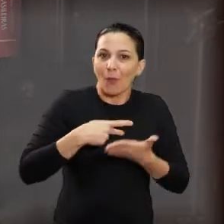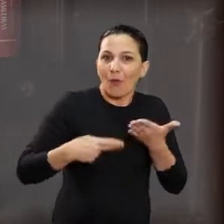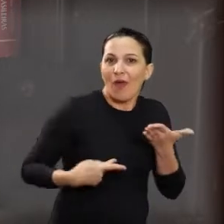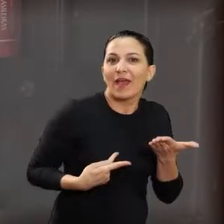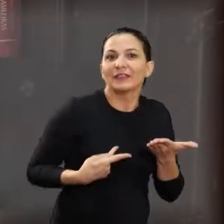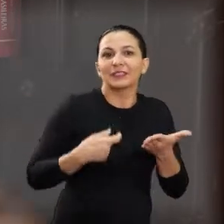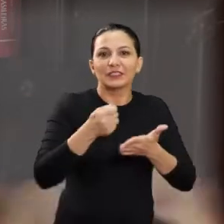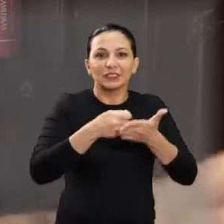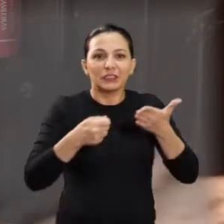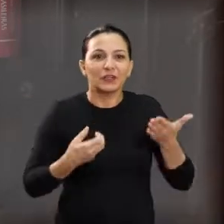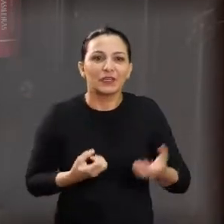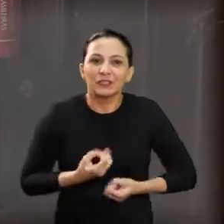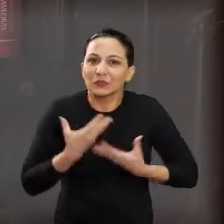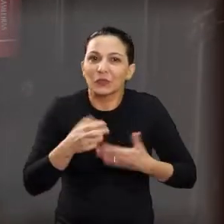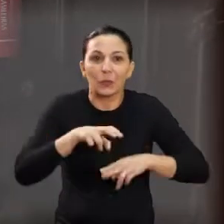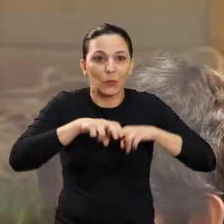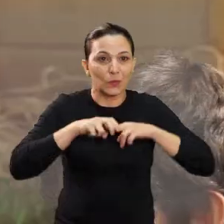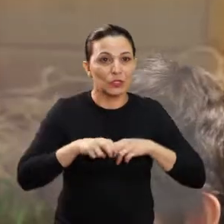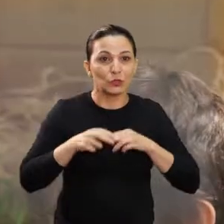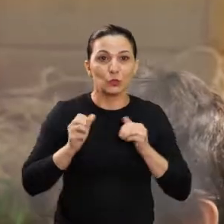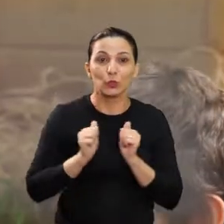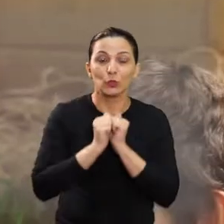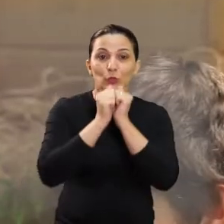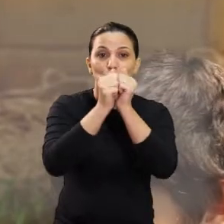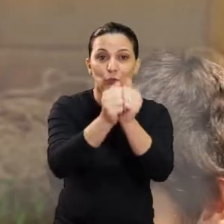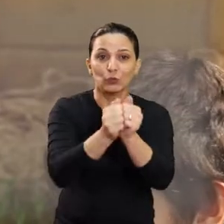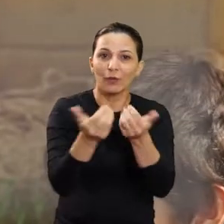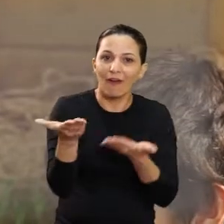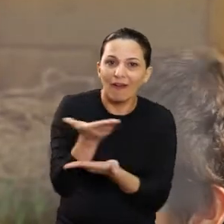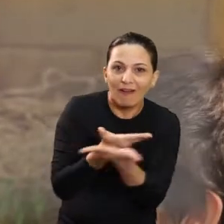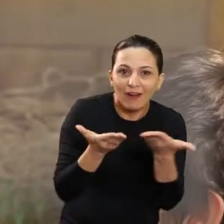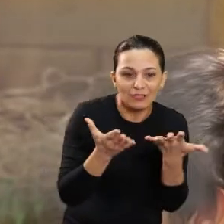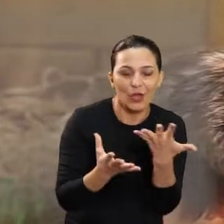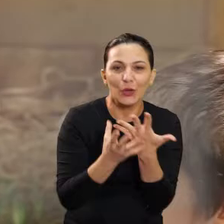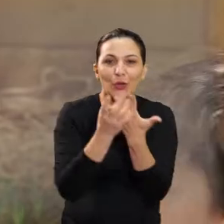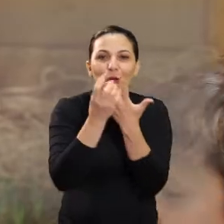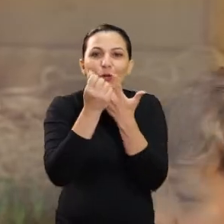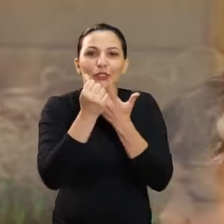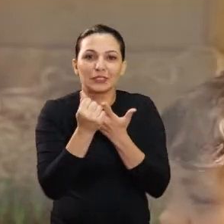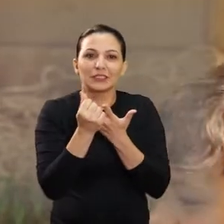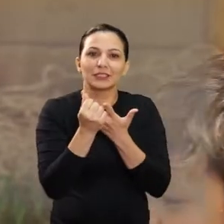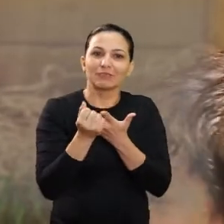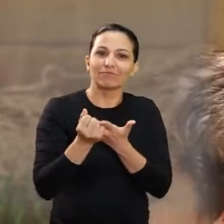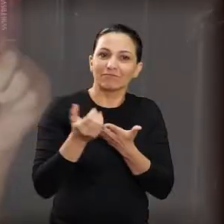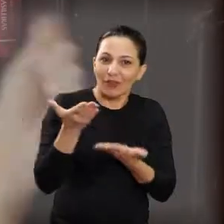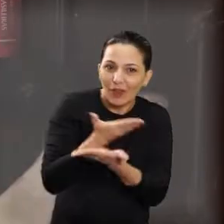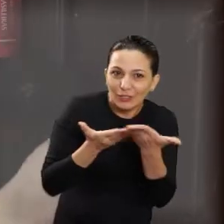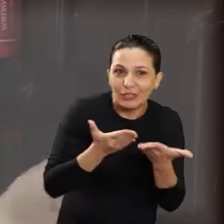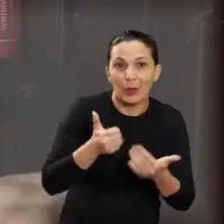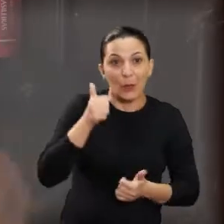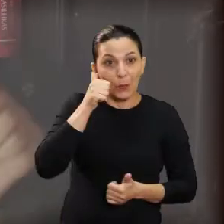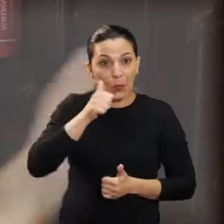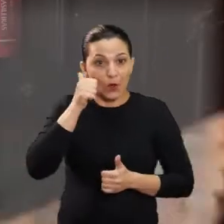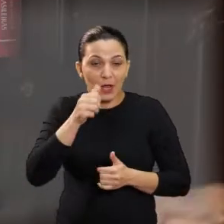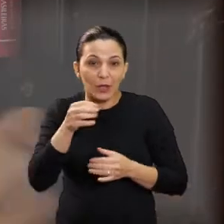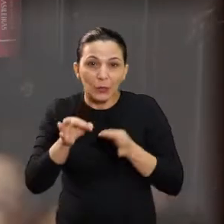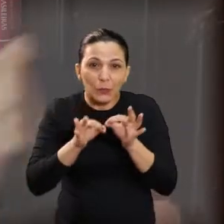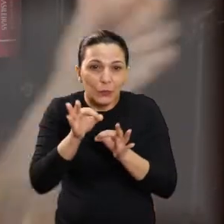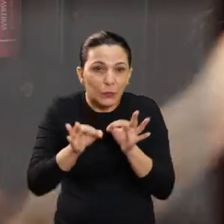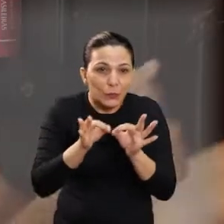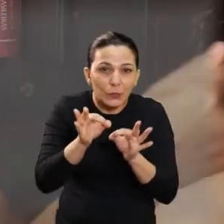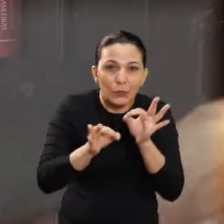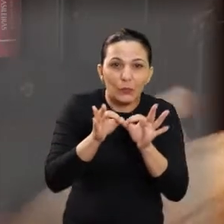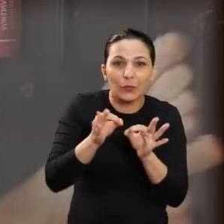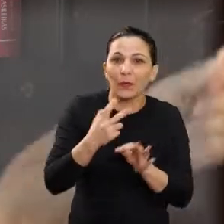dessa rede, como mais uma que estivesse participando dessa rede. Sabe, como se fossem nós fôssemos bordadeiras, tecedeiras, que